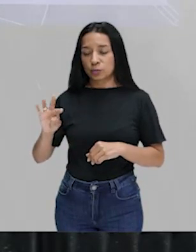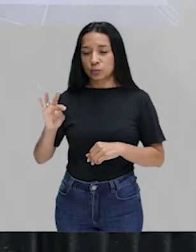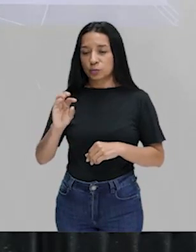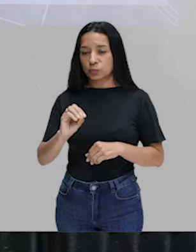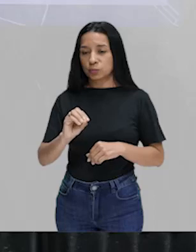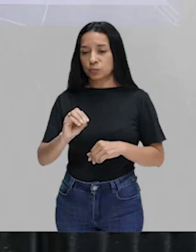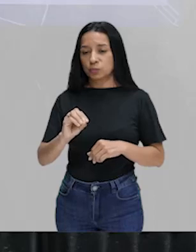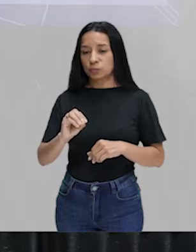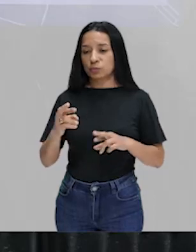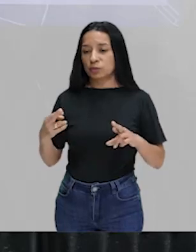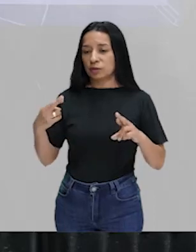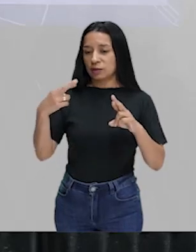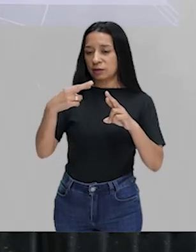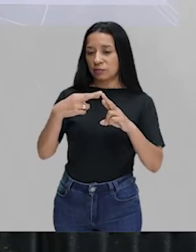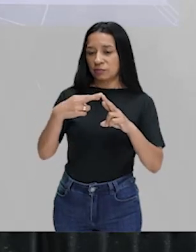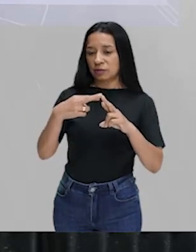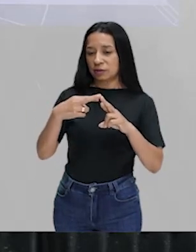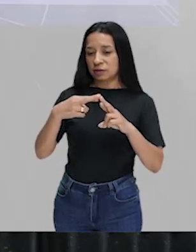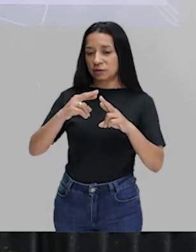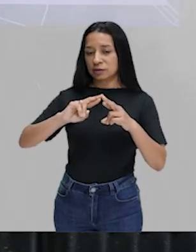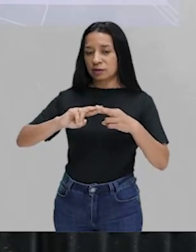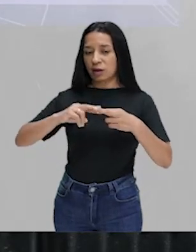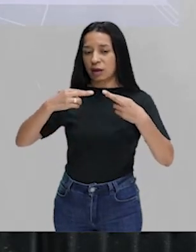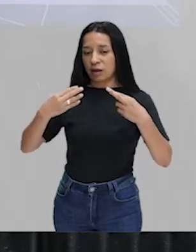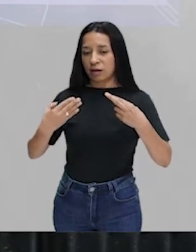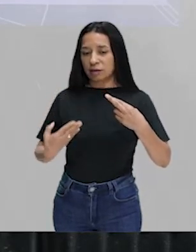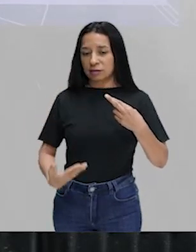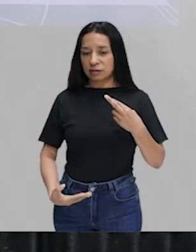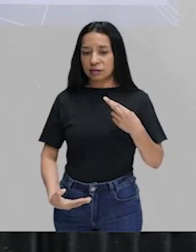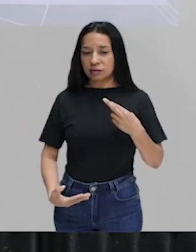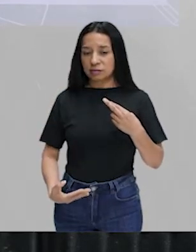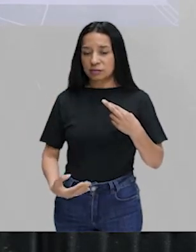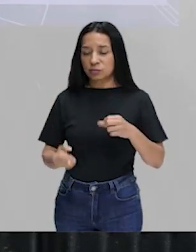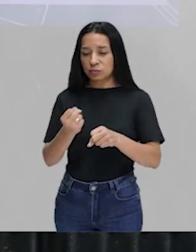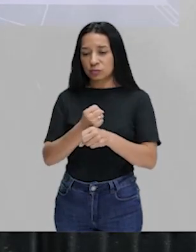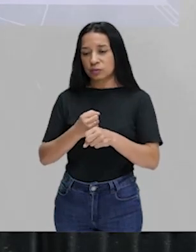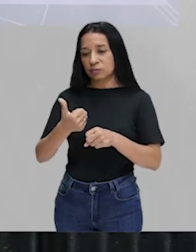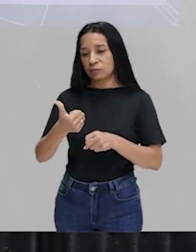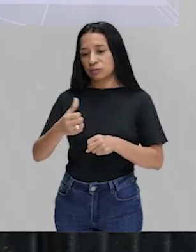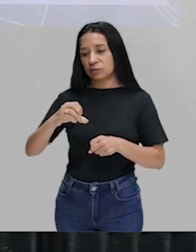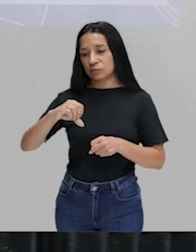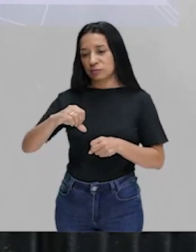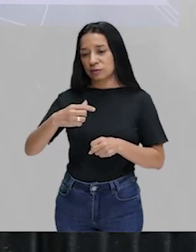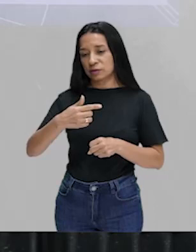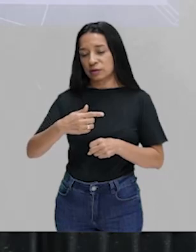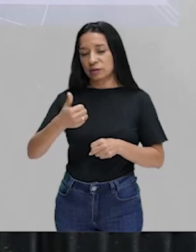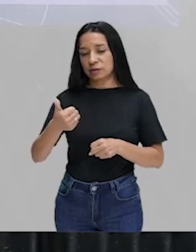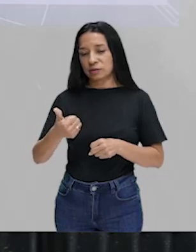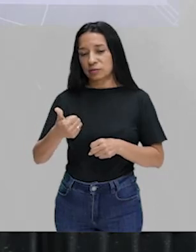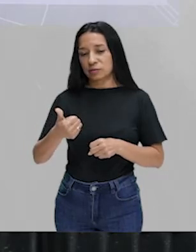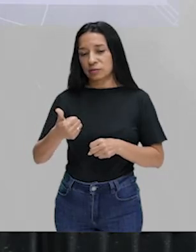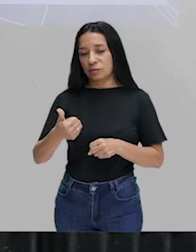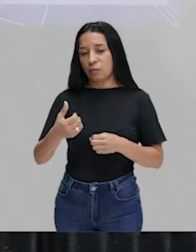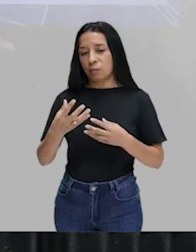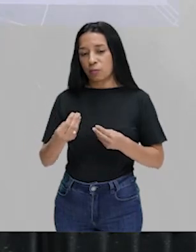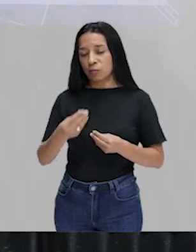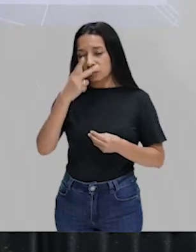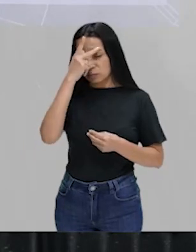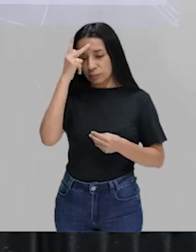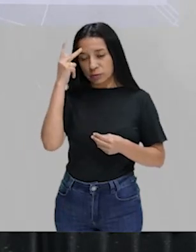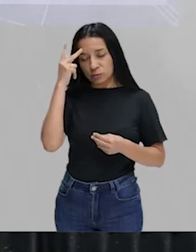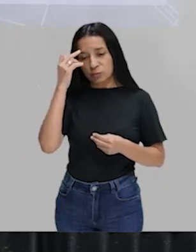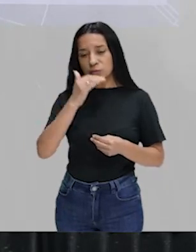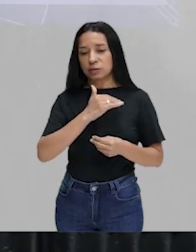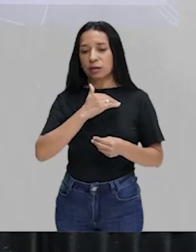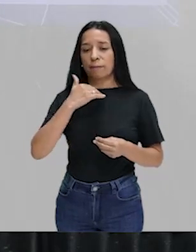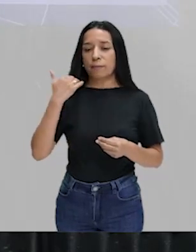que desabou no Rio de Janeiro em 1971, deixando dezenas de mortos e feridos. Então, aqui uma